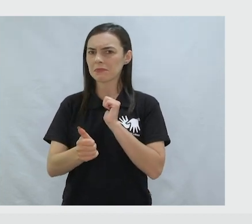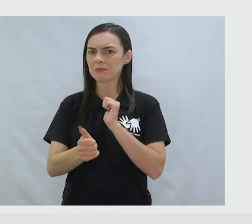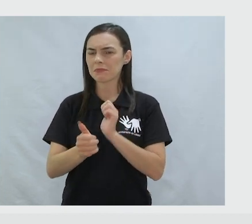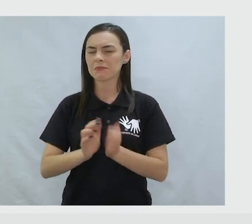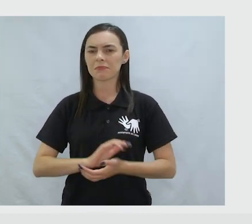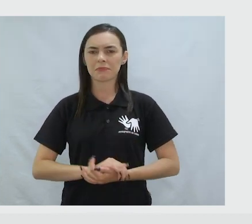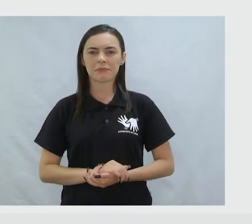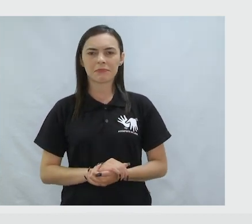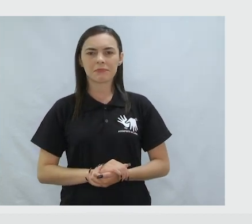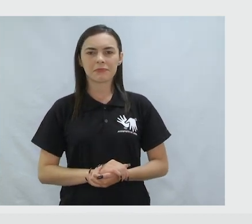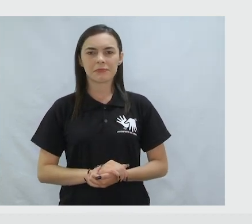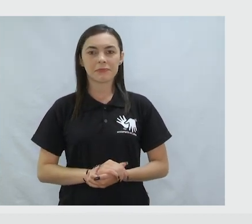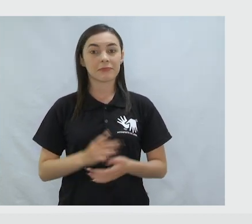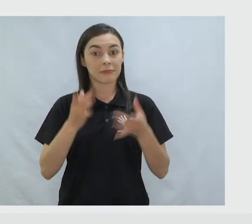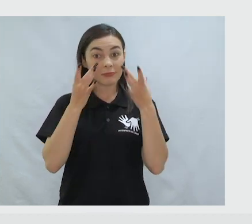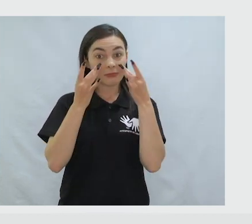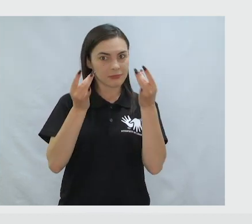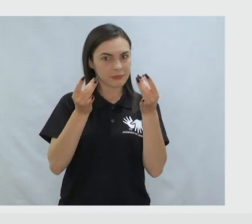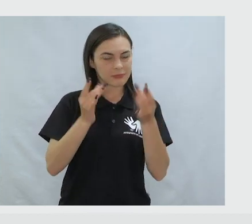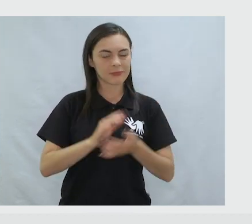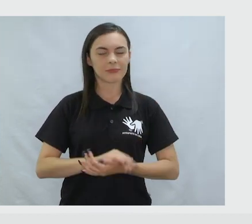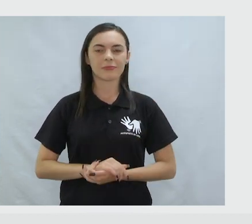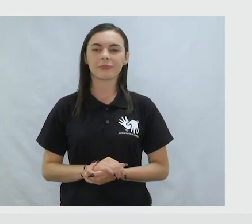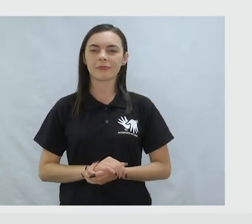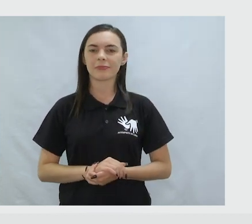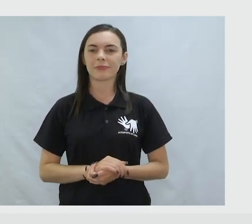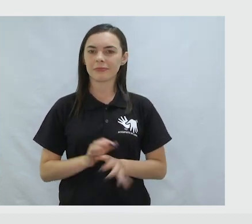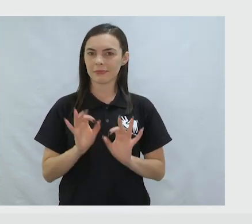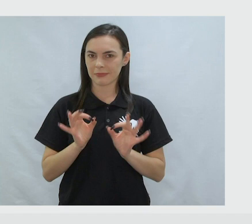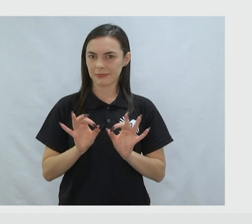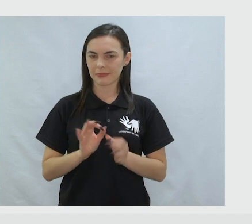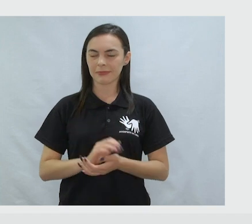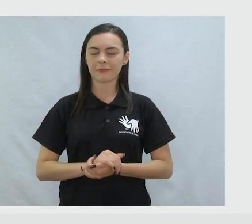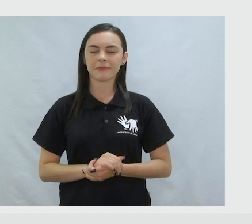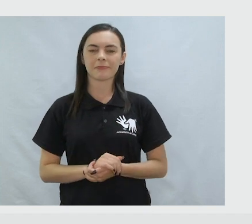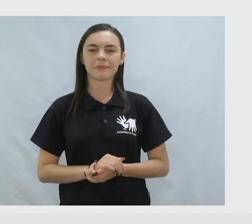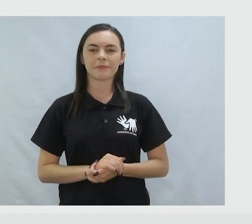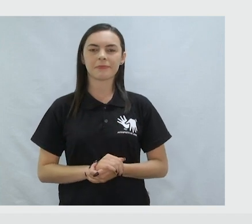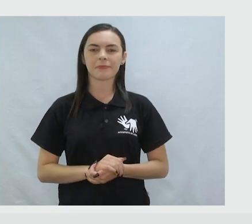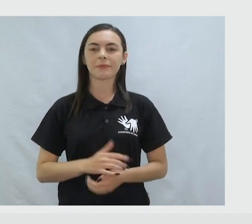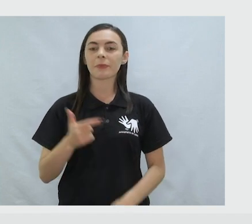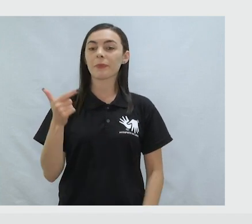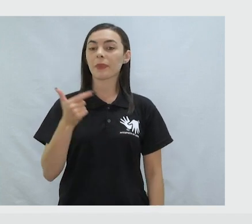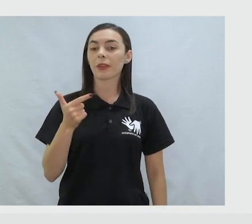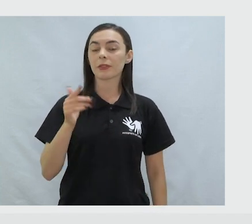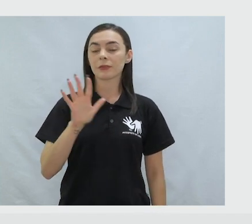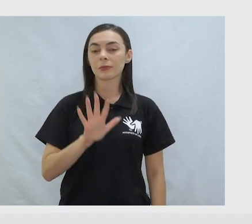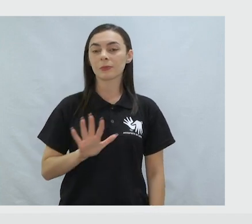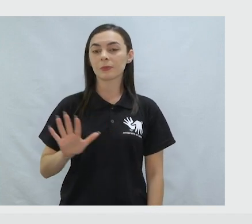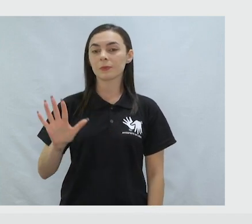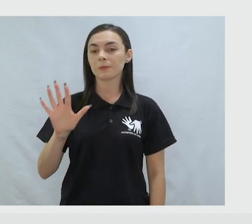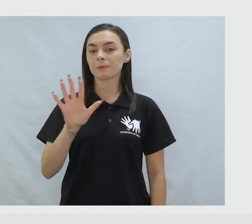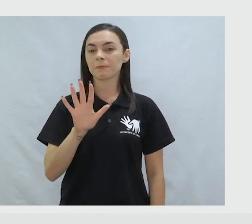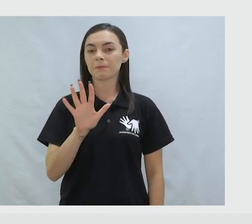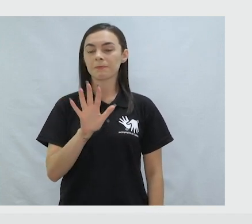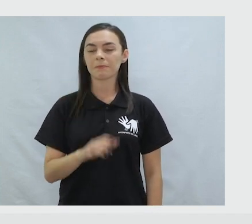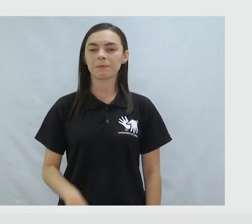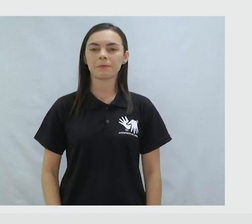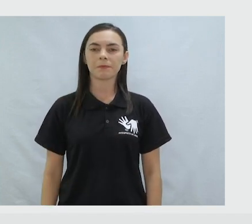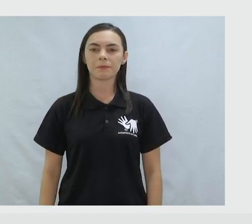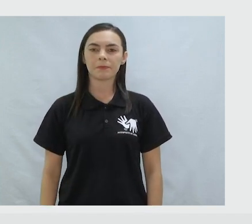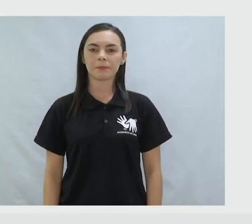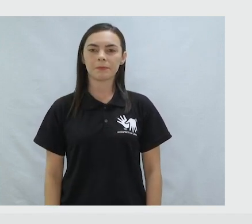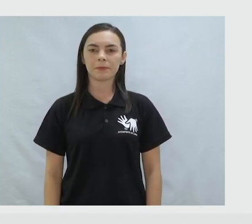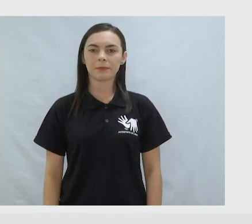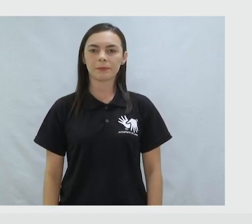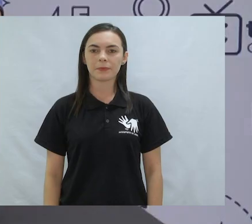jogador. Olha lá. Vamos prestando atenção. Muito bem. Vamos para a segunda imagem? Só